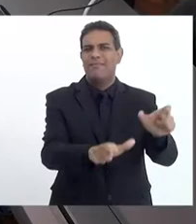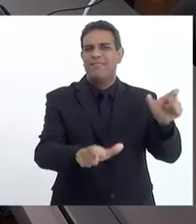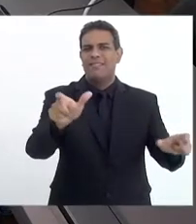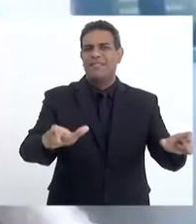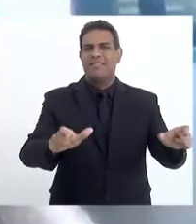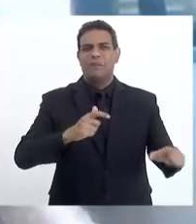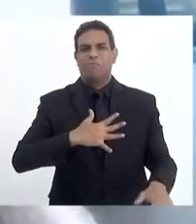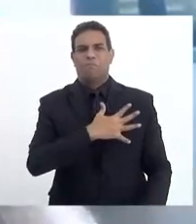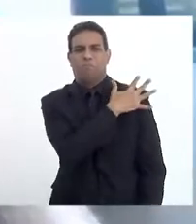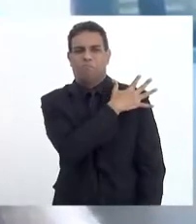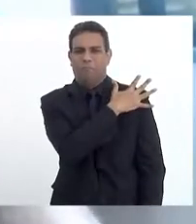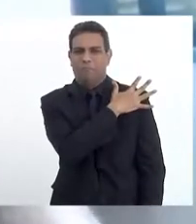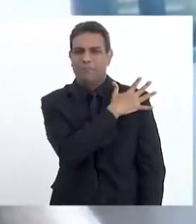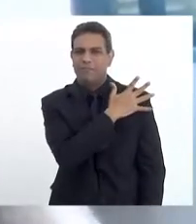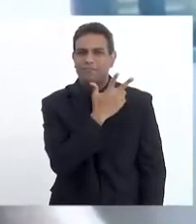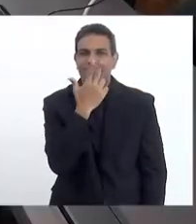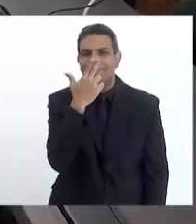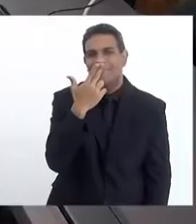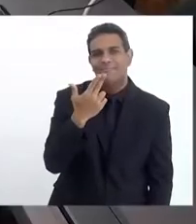Navegar é preciso.